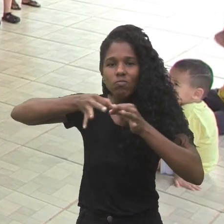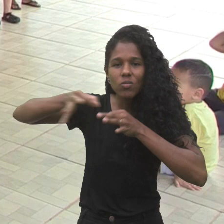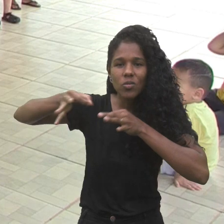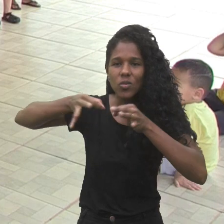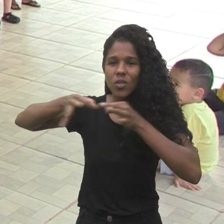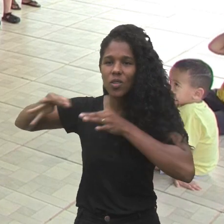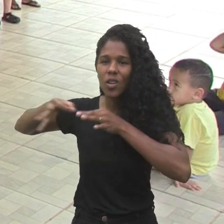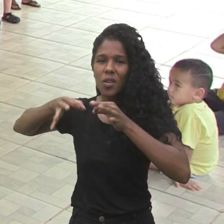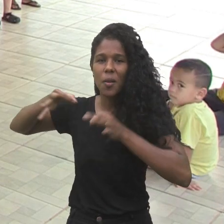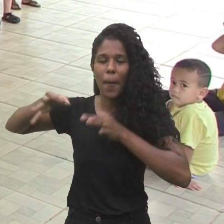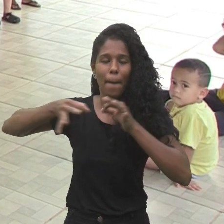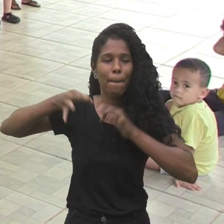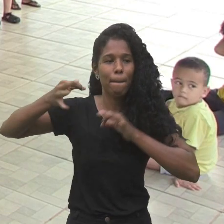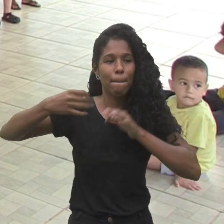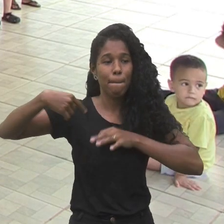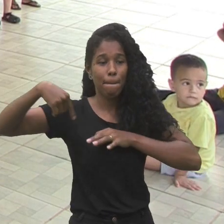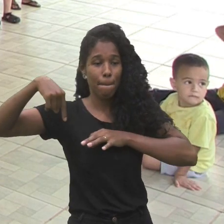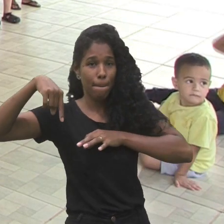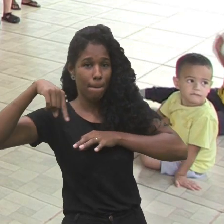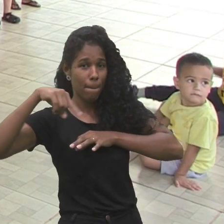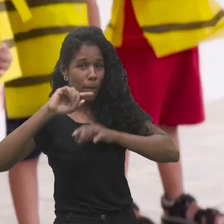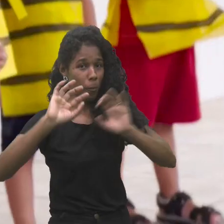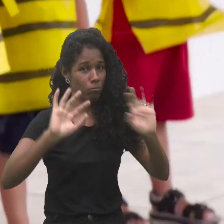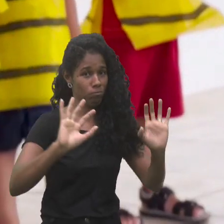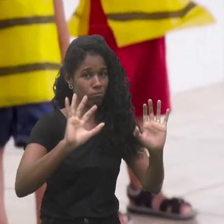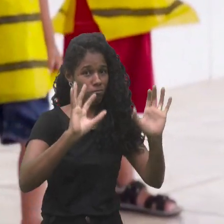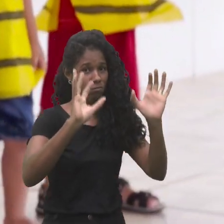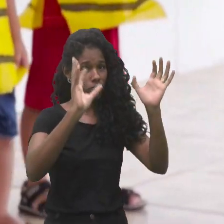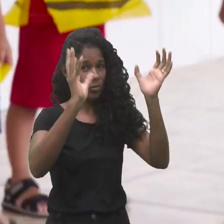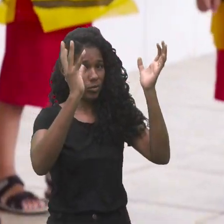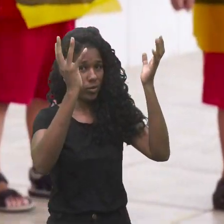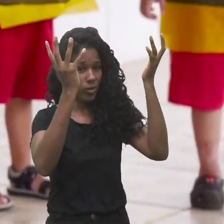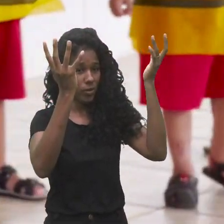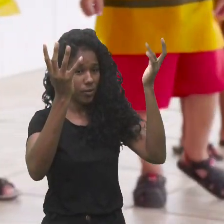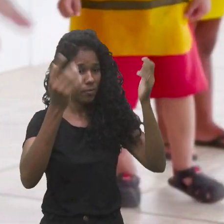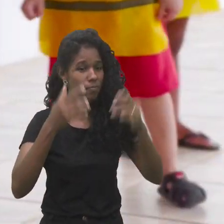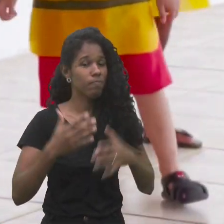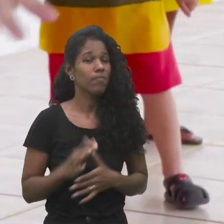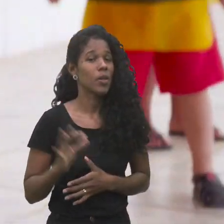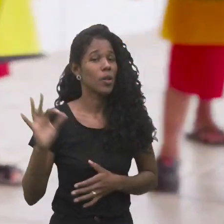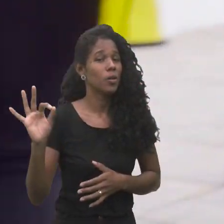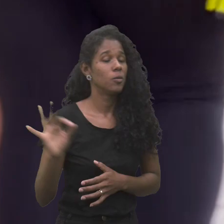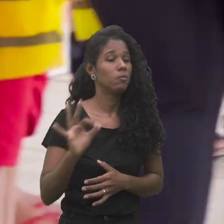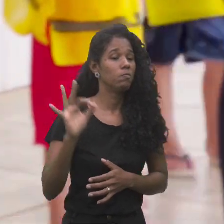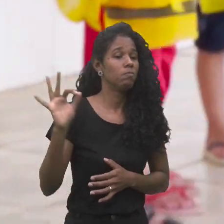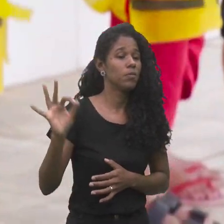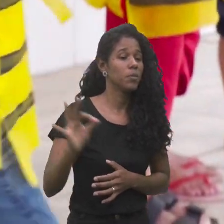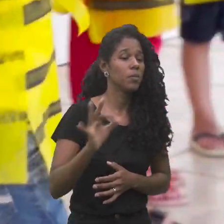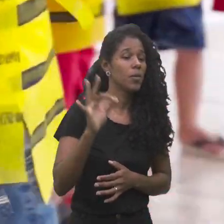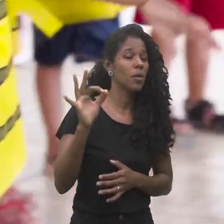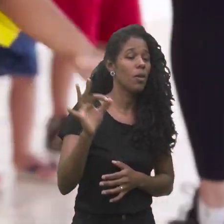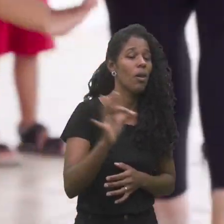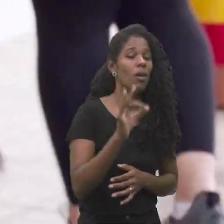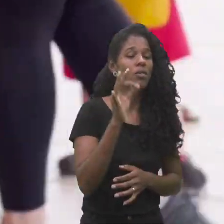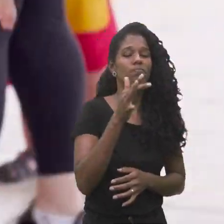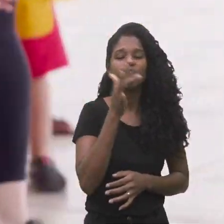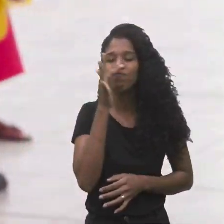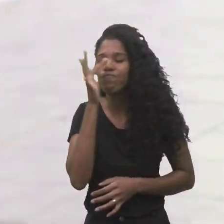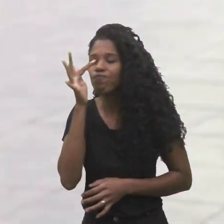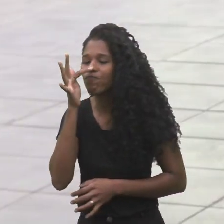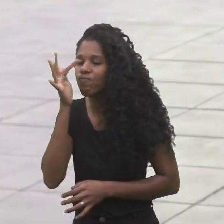pra ir para a festa. Zuni, kizuni, lá vão pro jardim brincar